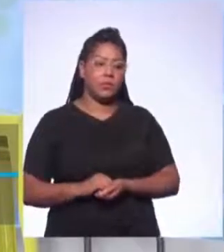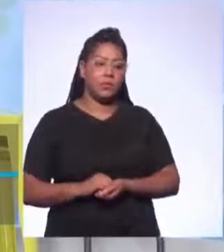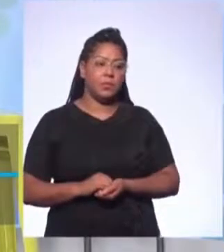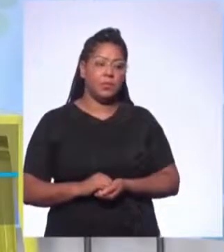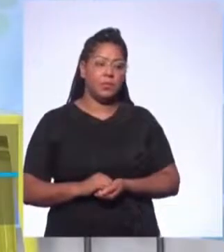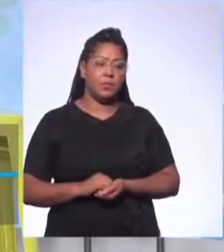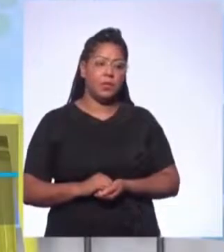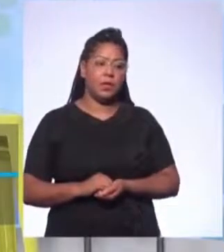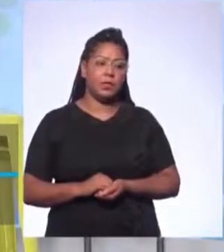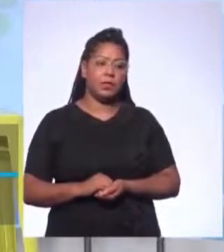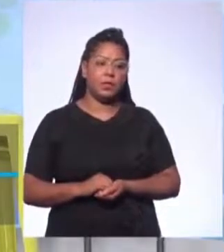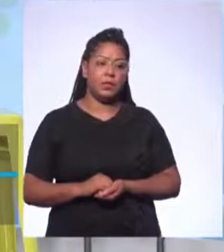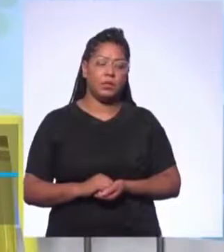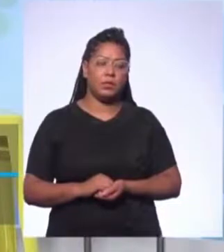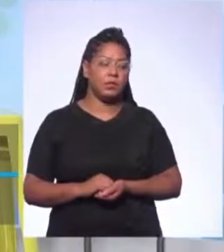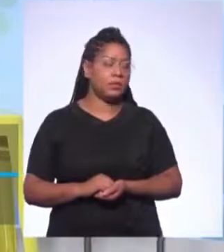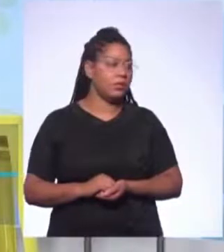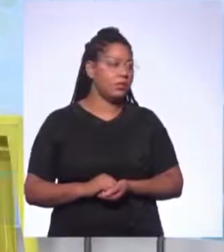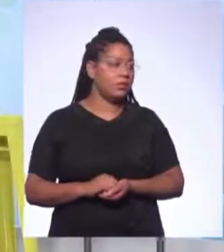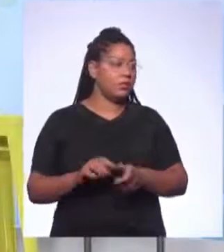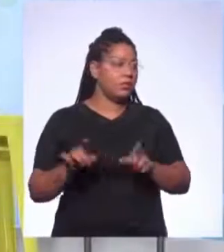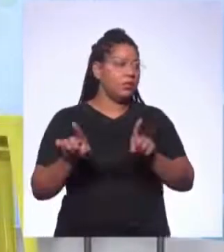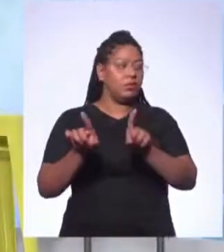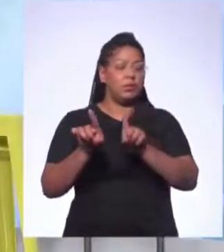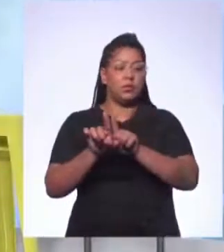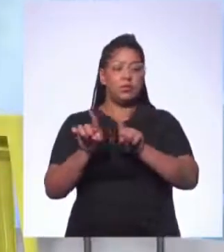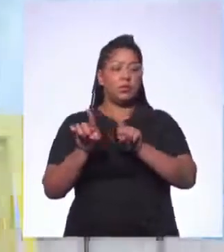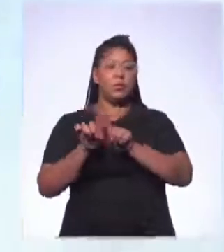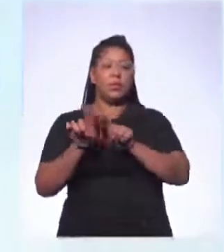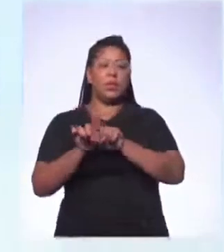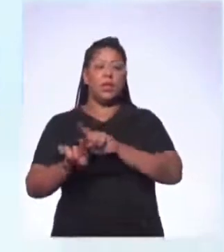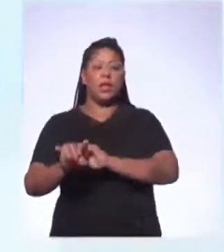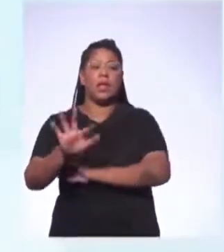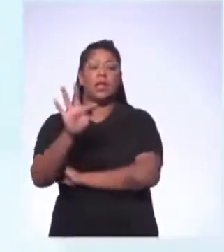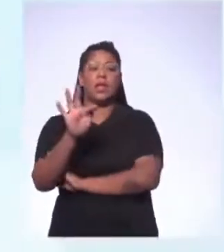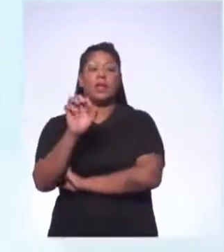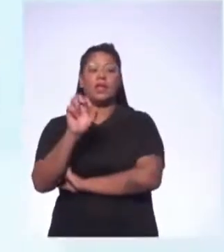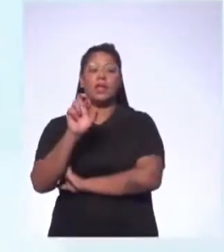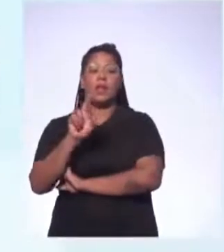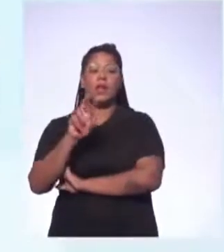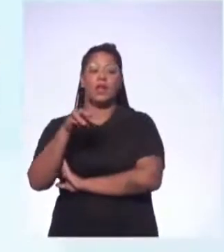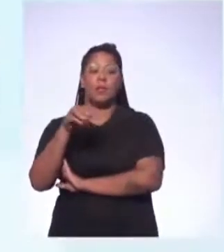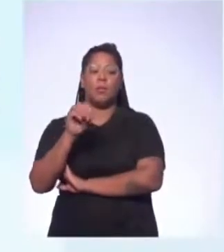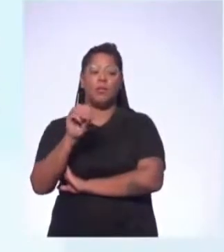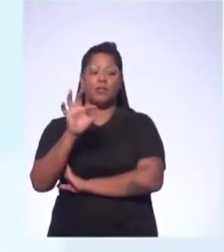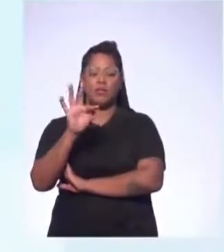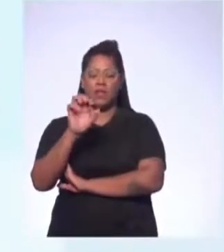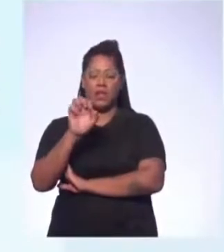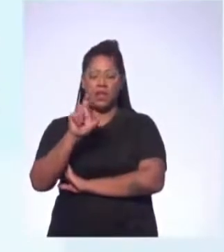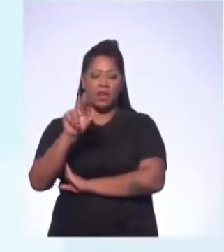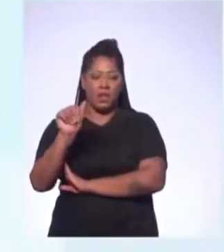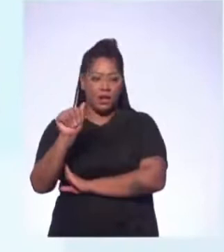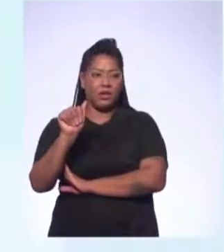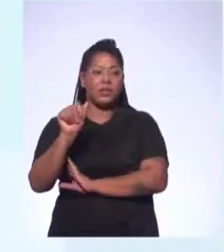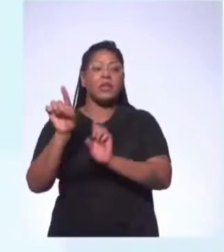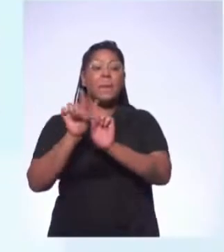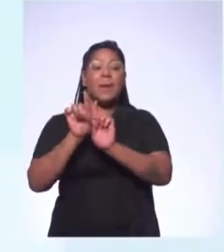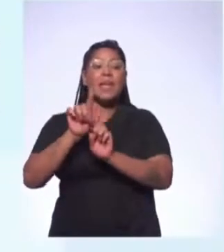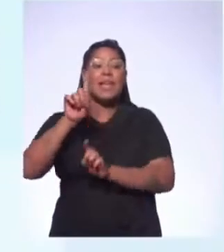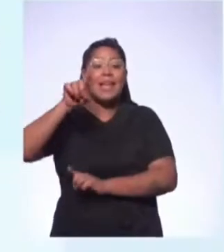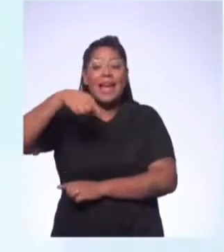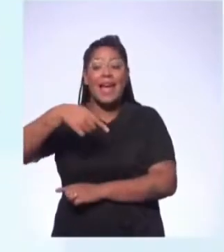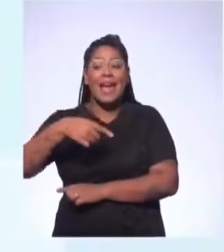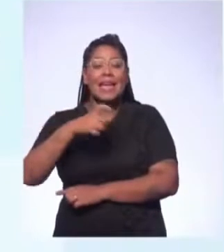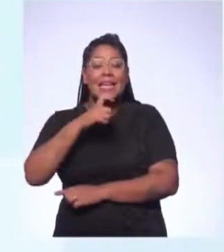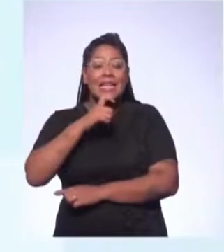Aí nós temos a termosfera e a ionosfera. A termosfera é extremamente quente e tem baixa